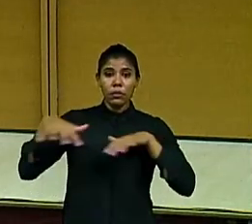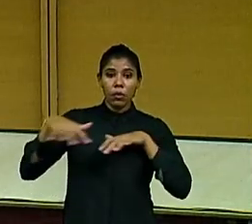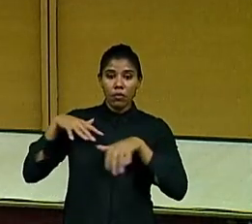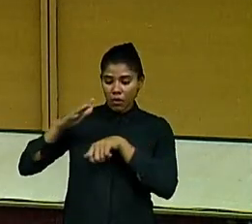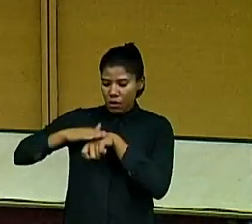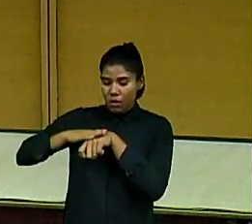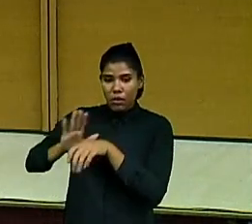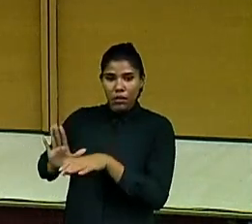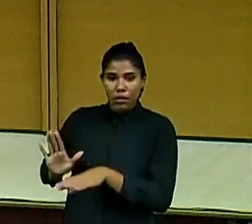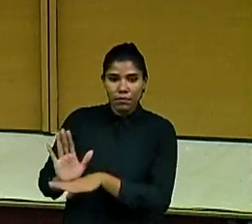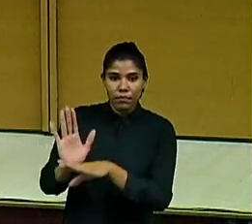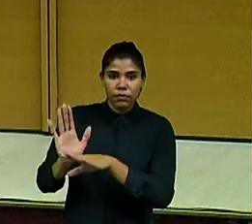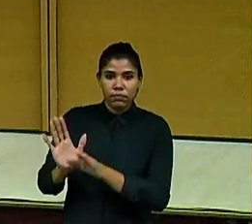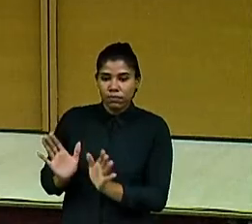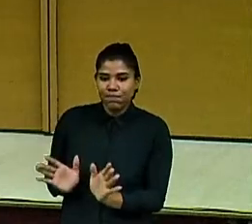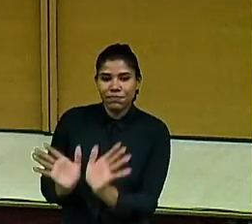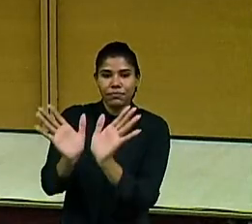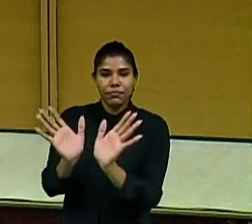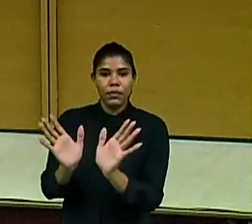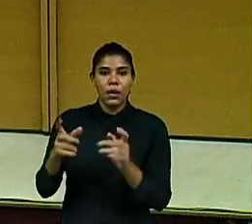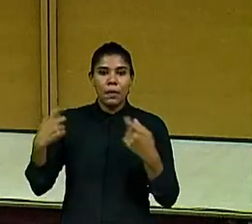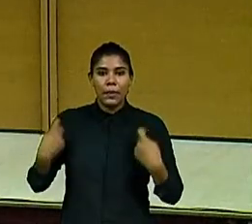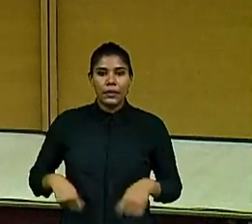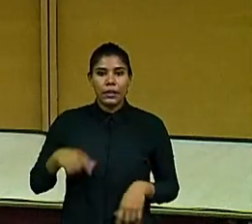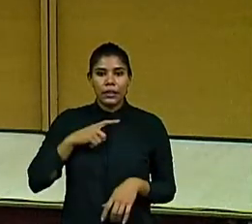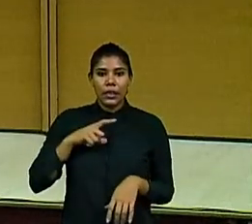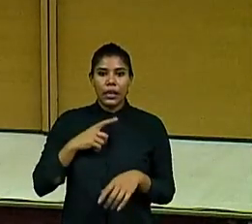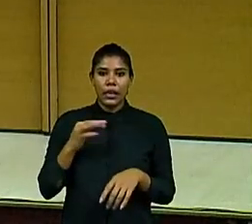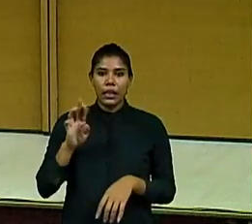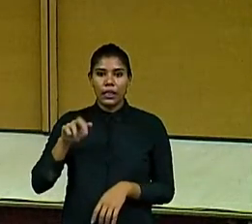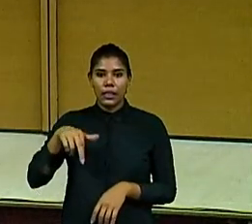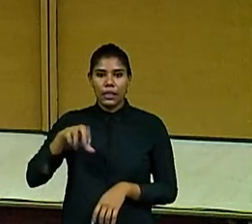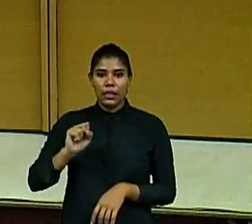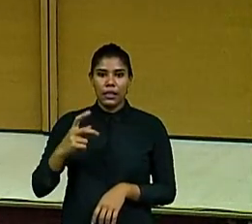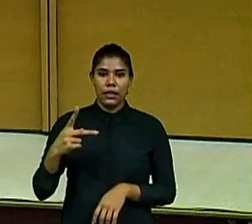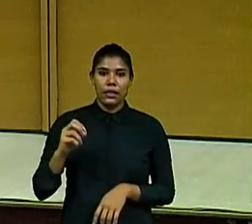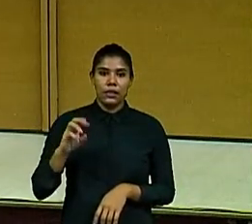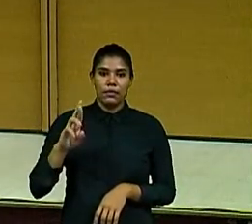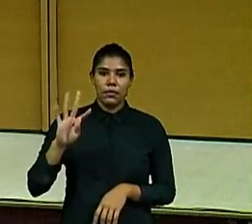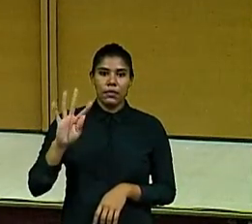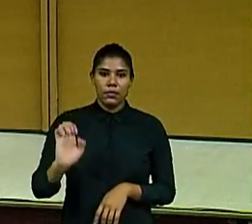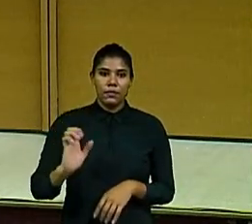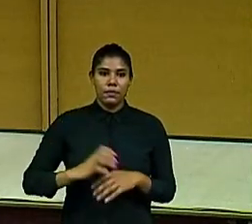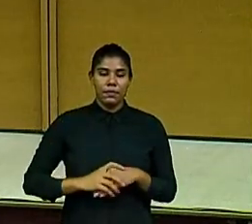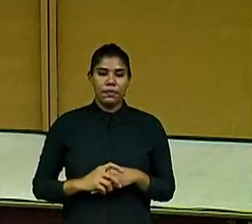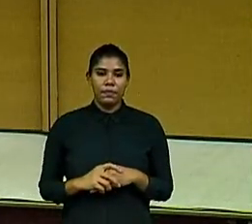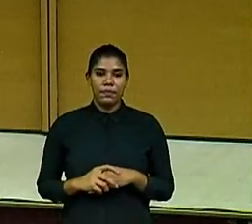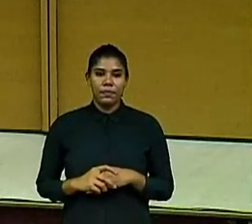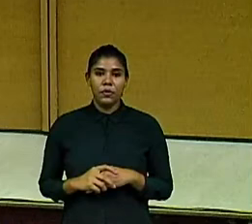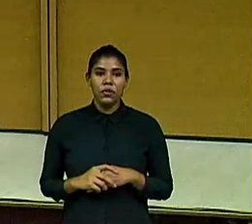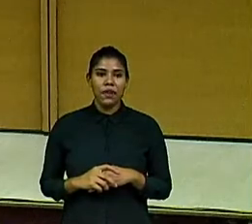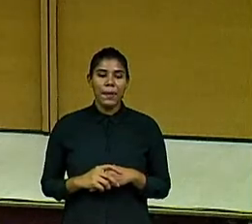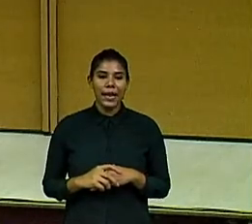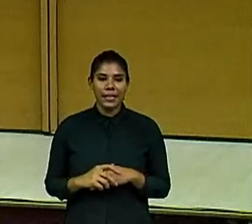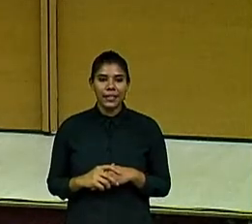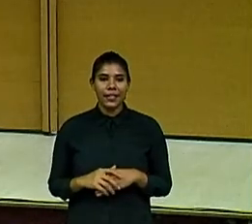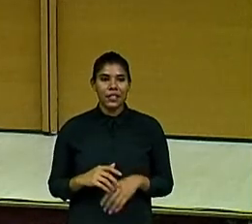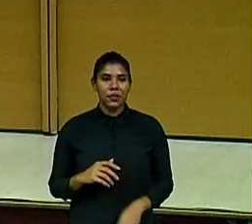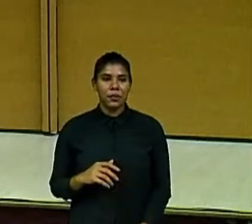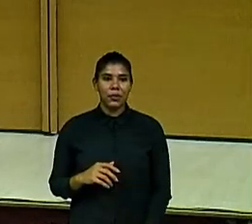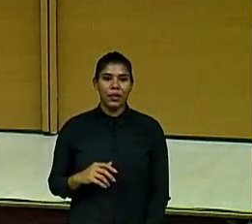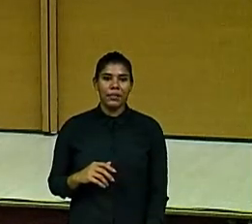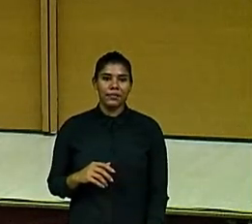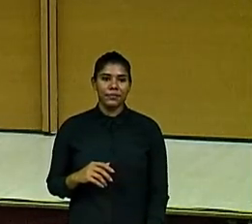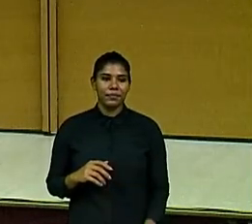carona ele tem que ter um meio de transporte eu não posso falar vai que ele não vai quando